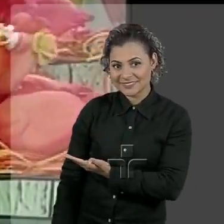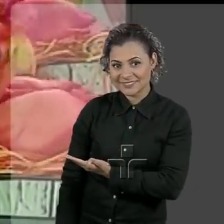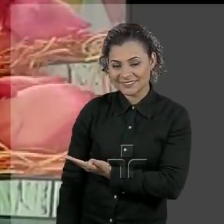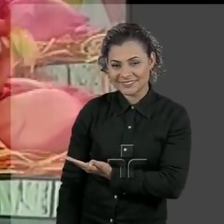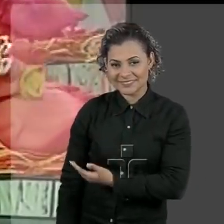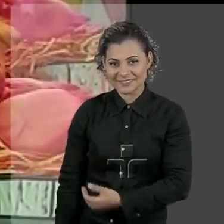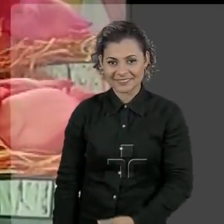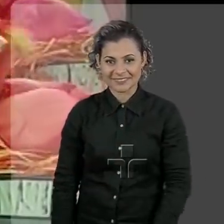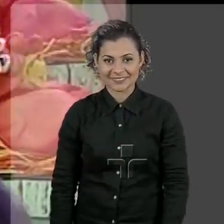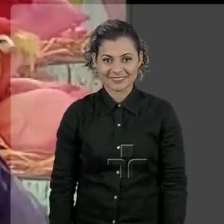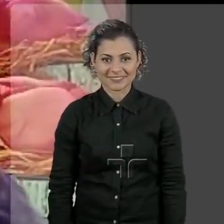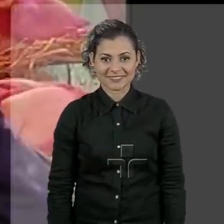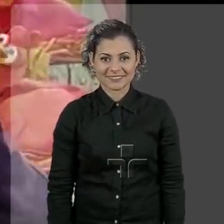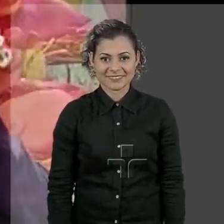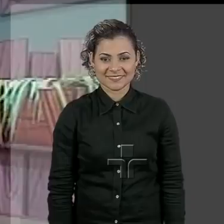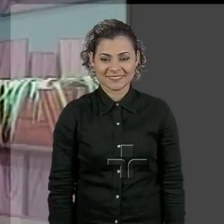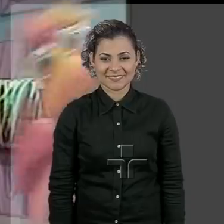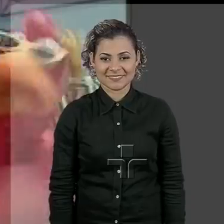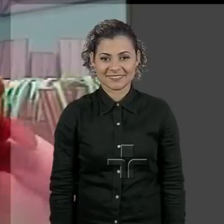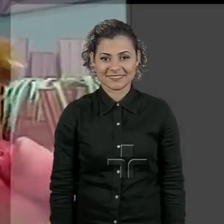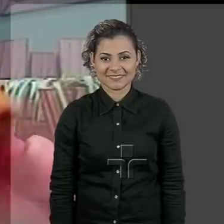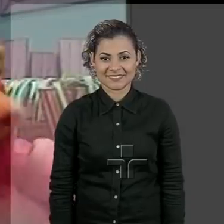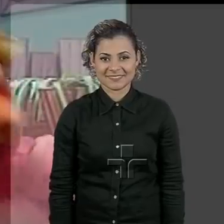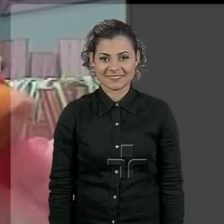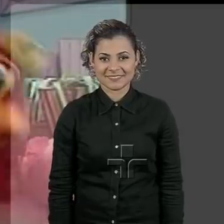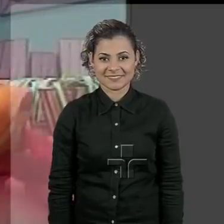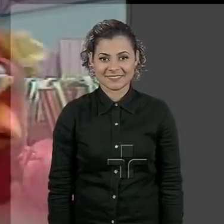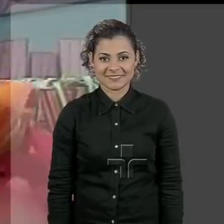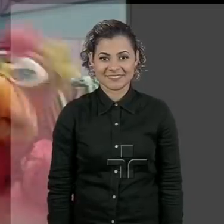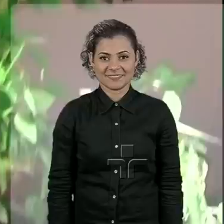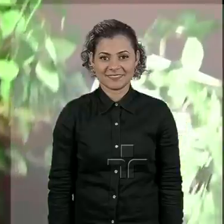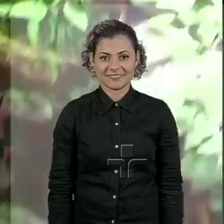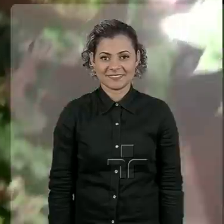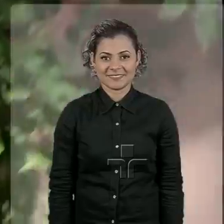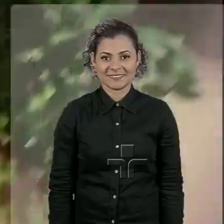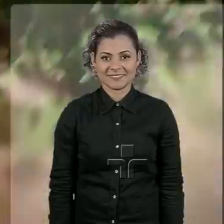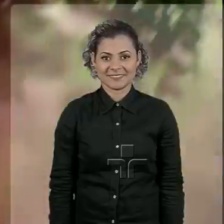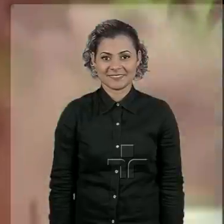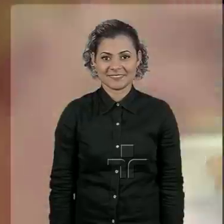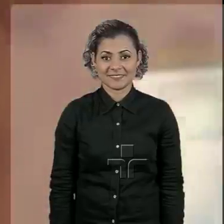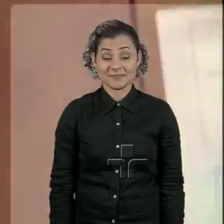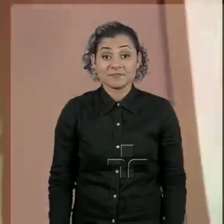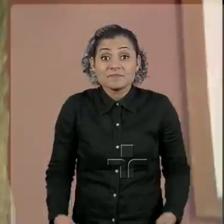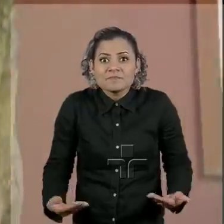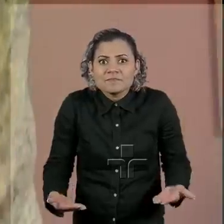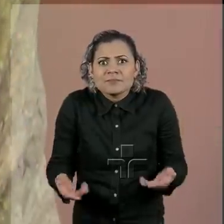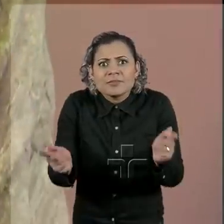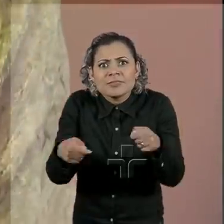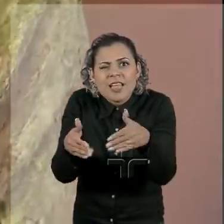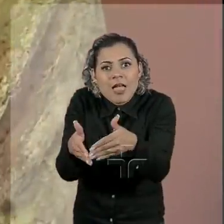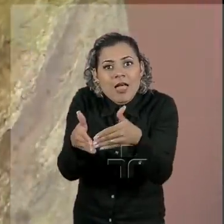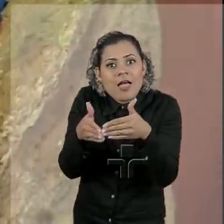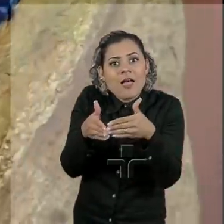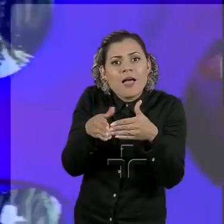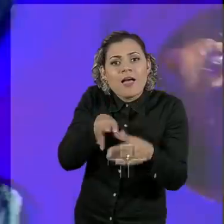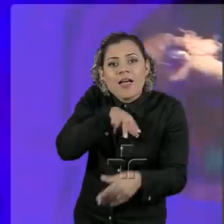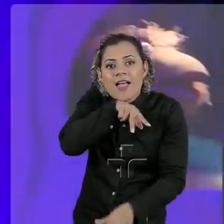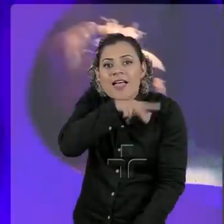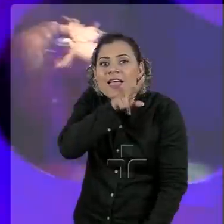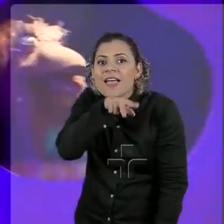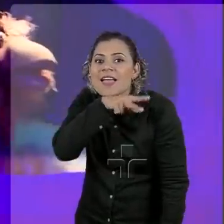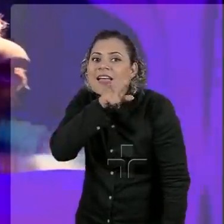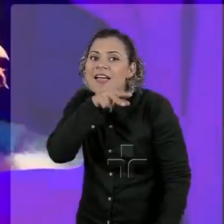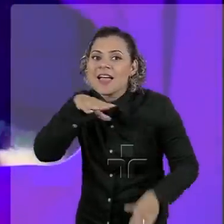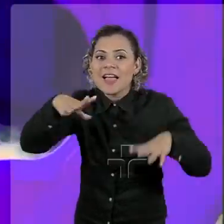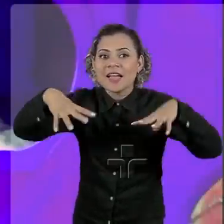tá na hora do Júlio toca, toca, toca, toca, tá na hora do Cocoricó. E que tal pedir licença para Celeste e entrar